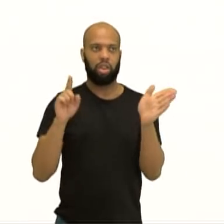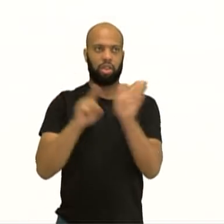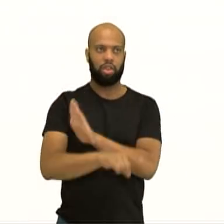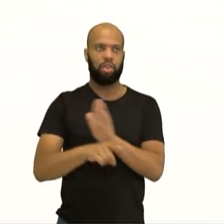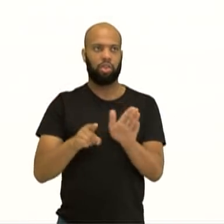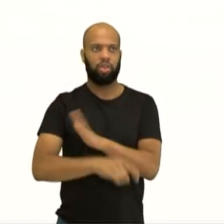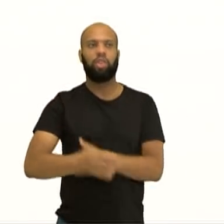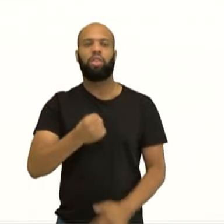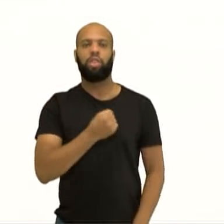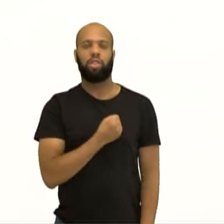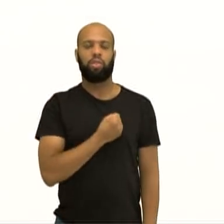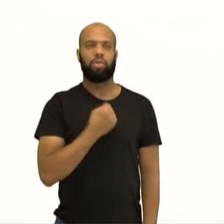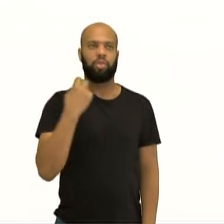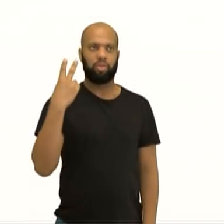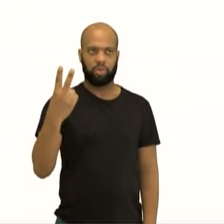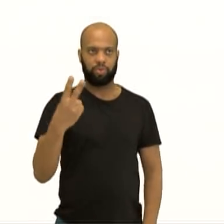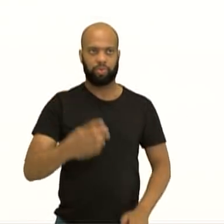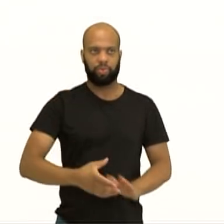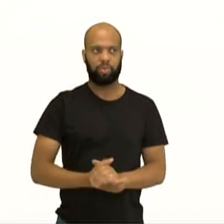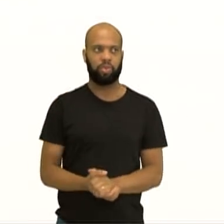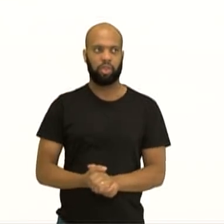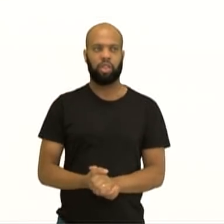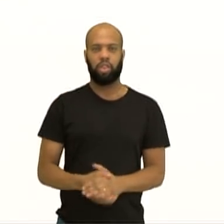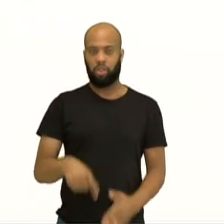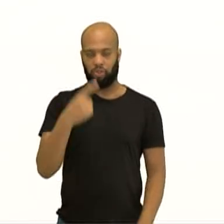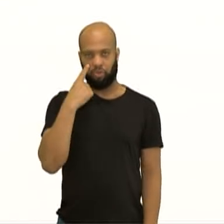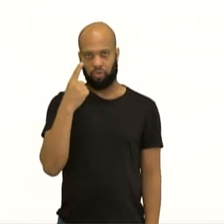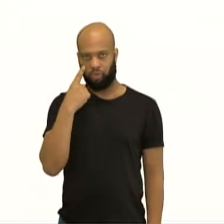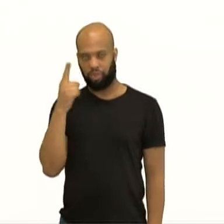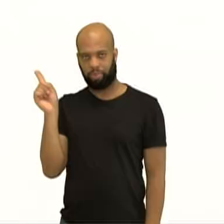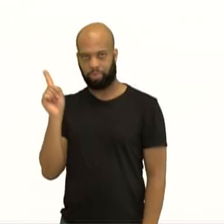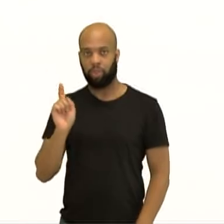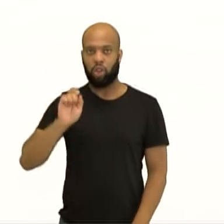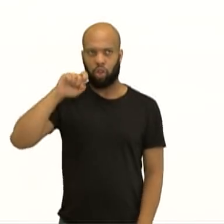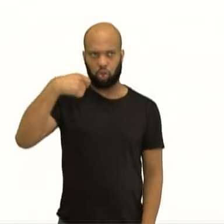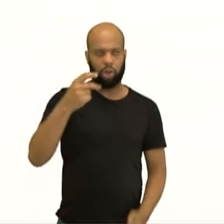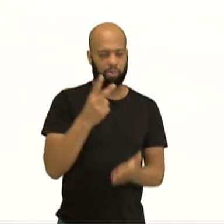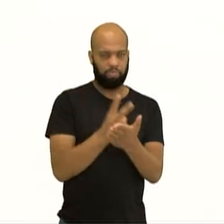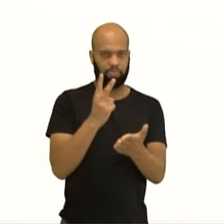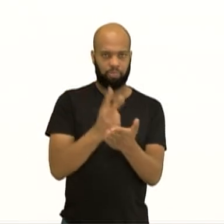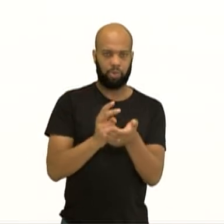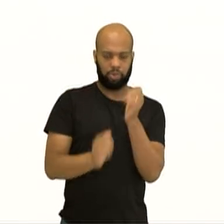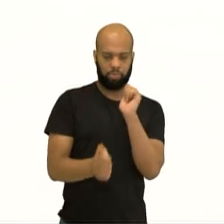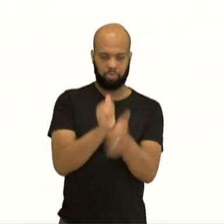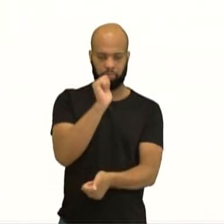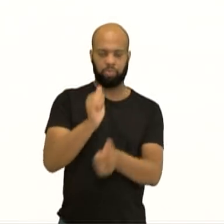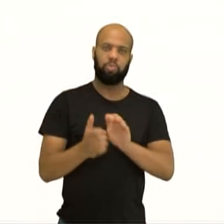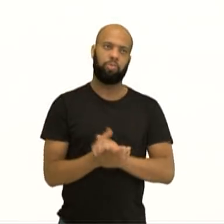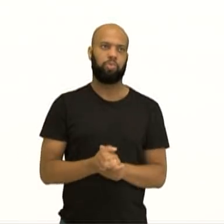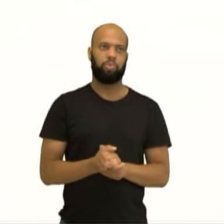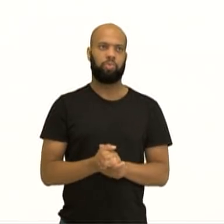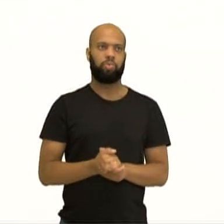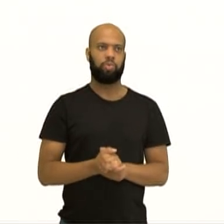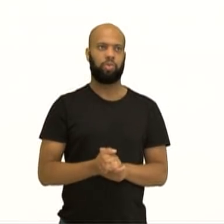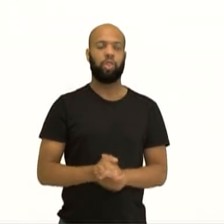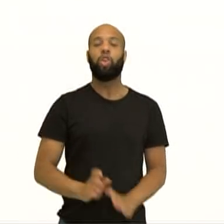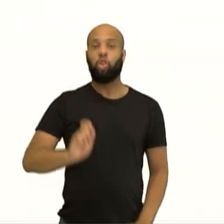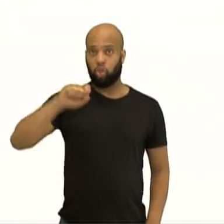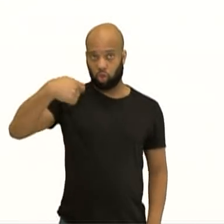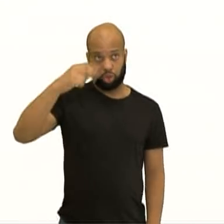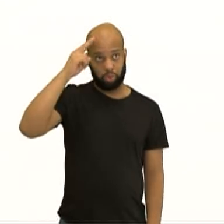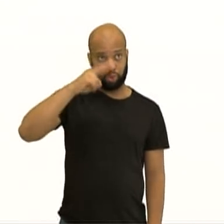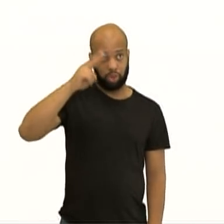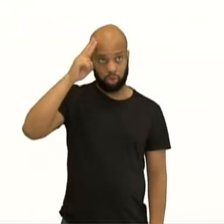Exercício número 2. Vamos lá trabalhar mais um pouquinho em cima do frescobol? Ainda sobre a história